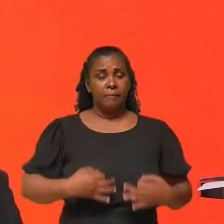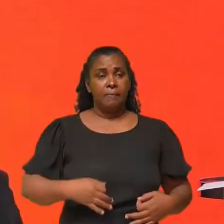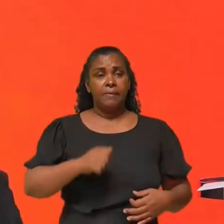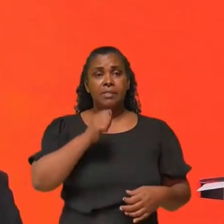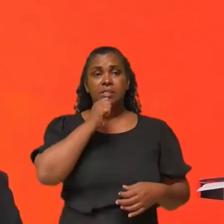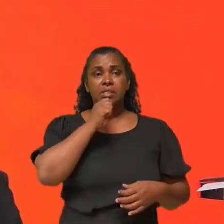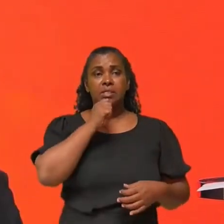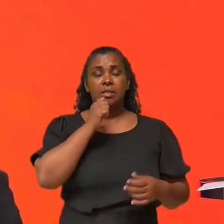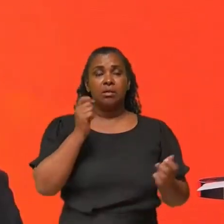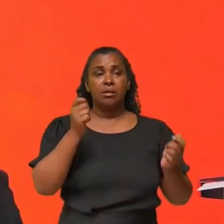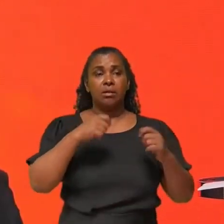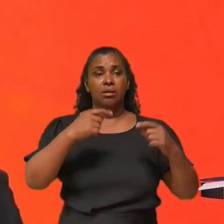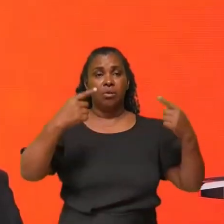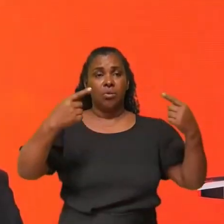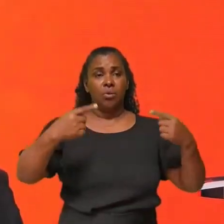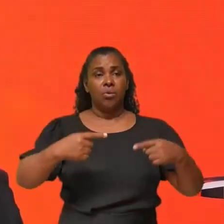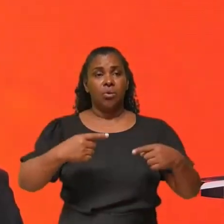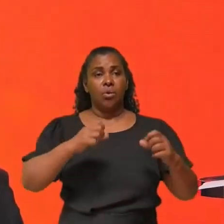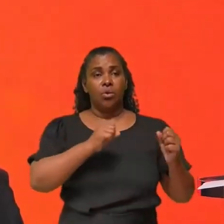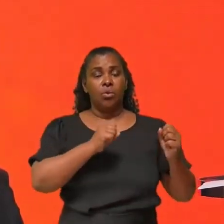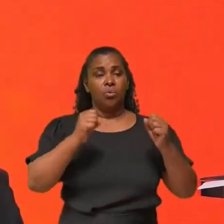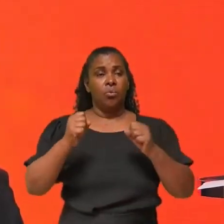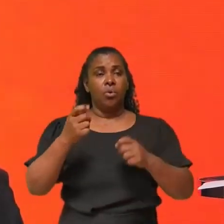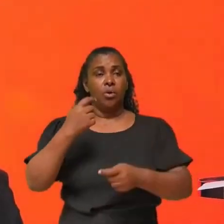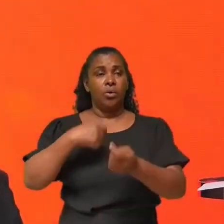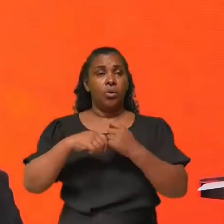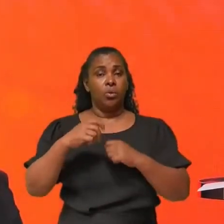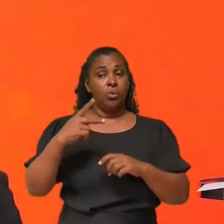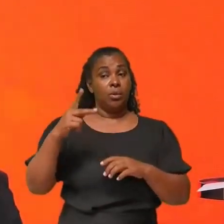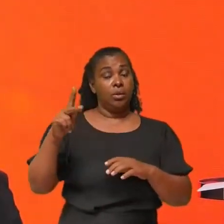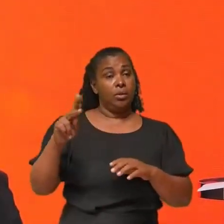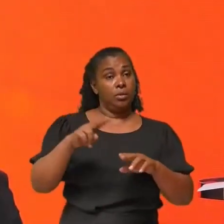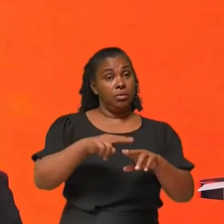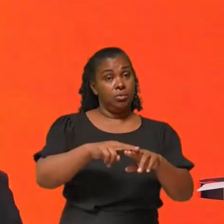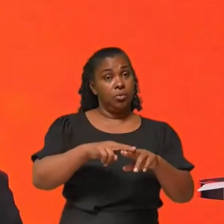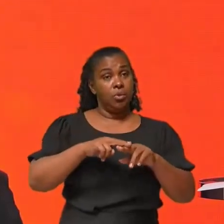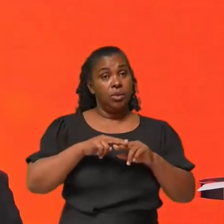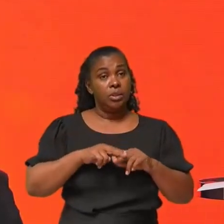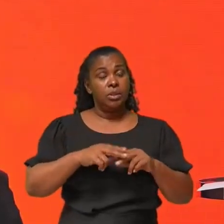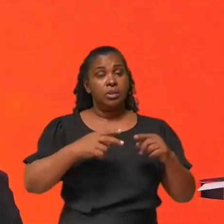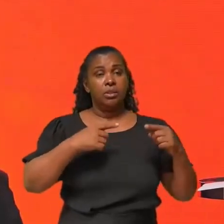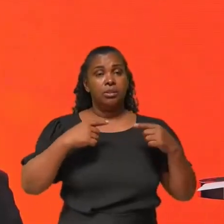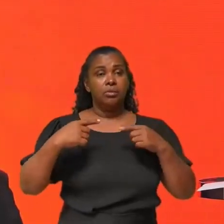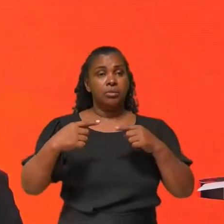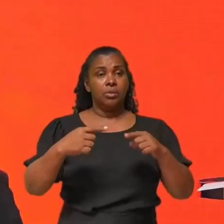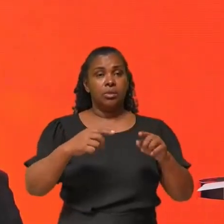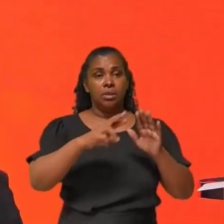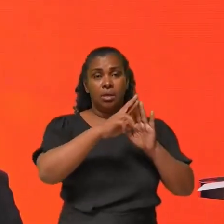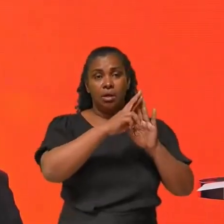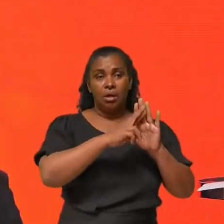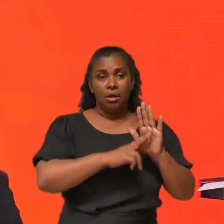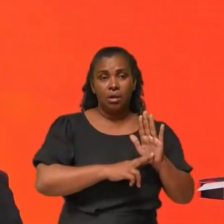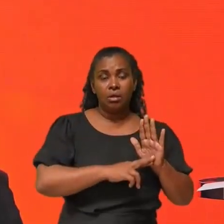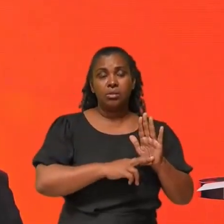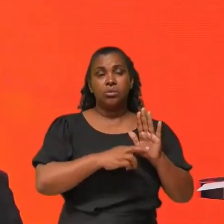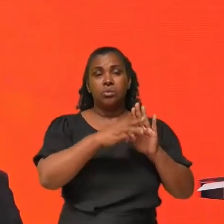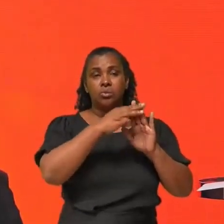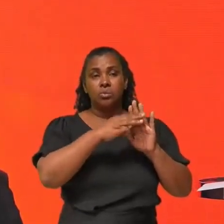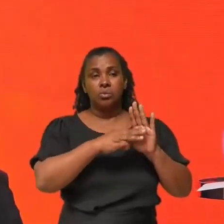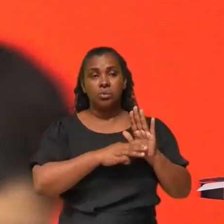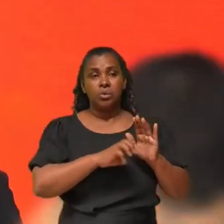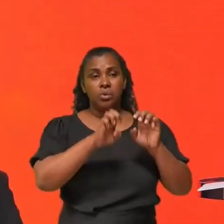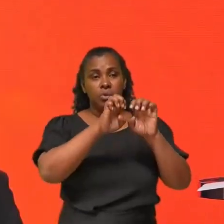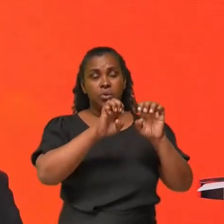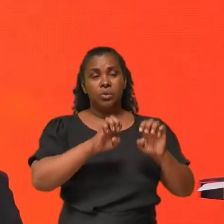poderio econômico deles. Por isso que debater a regulamentação de maneira estrutural e não periférica é